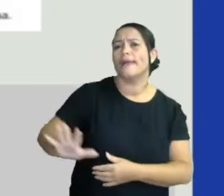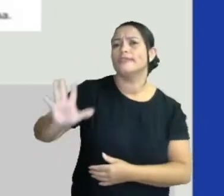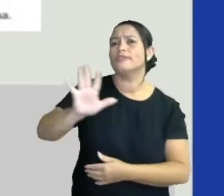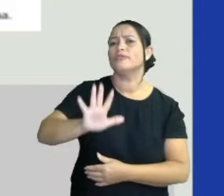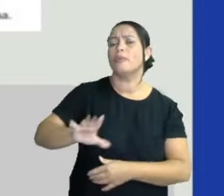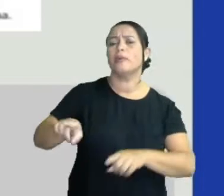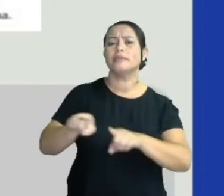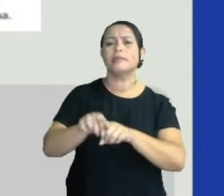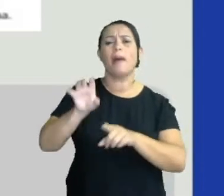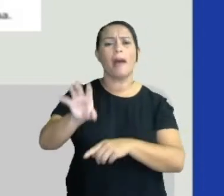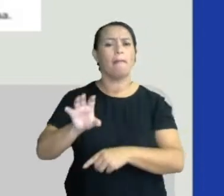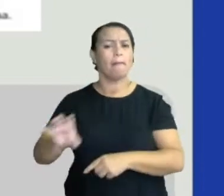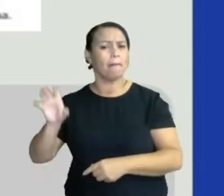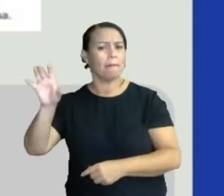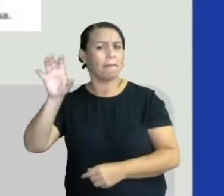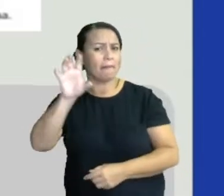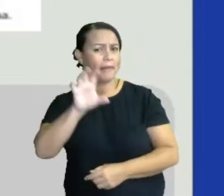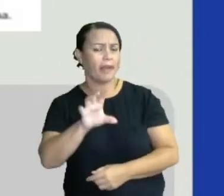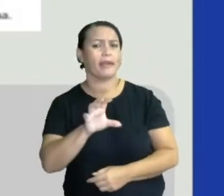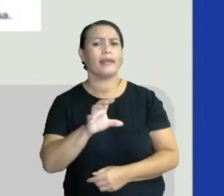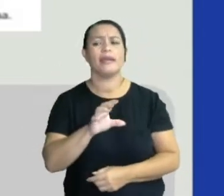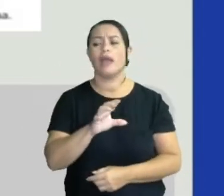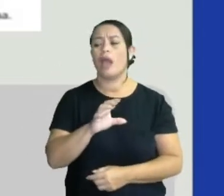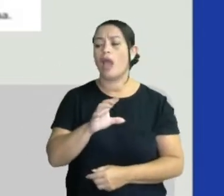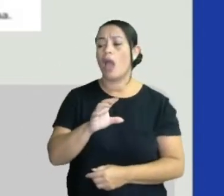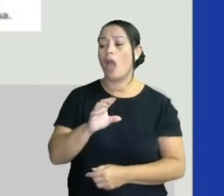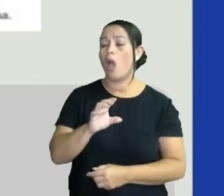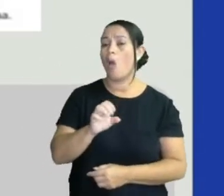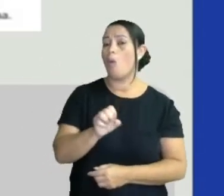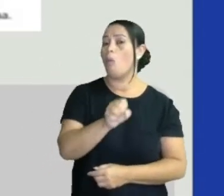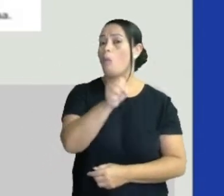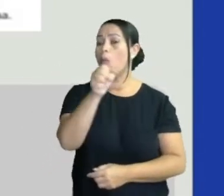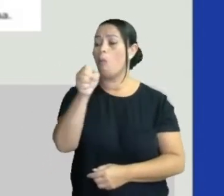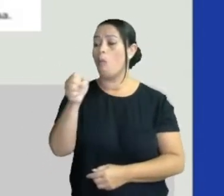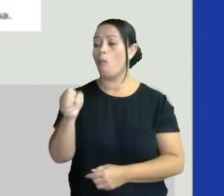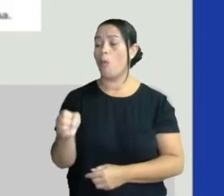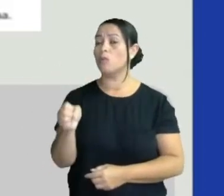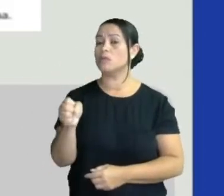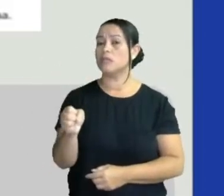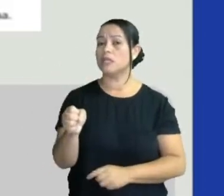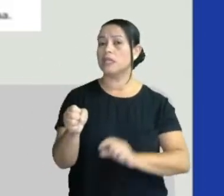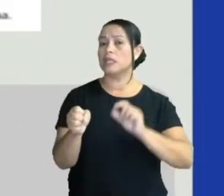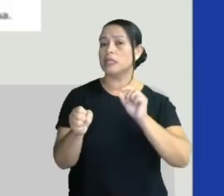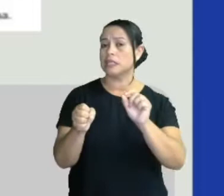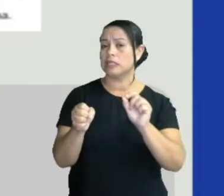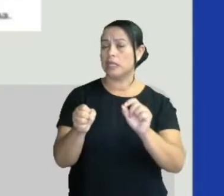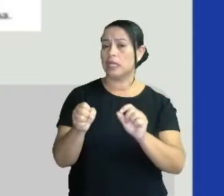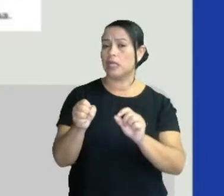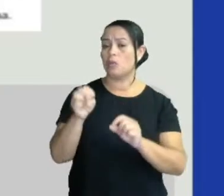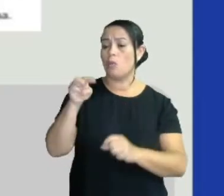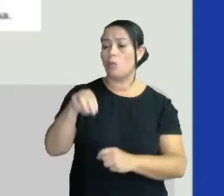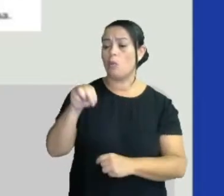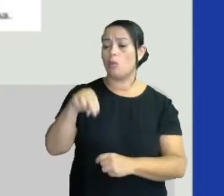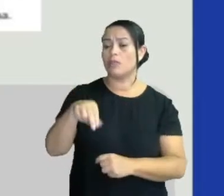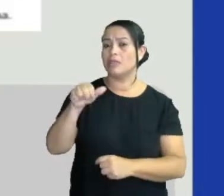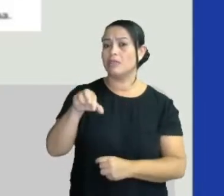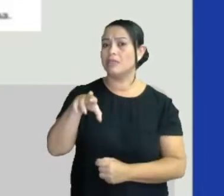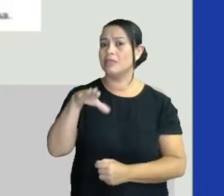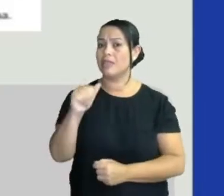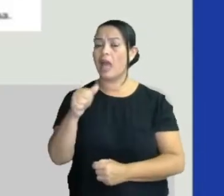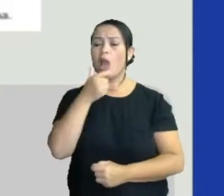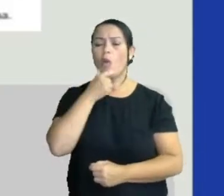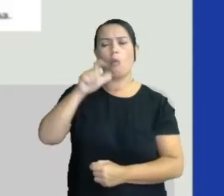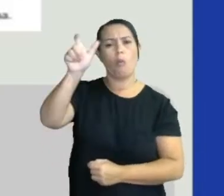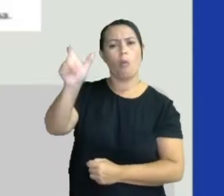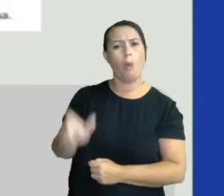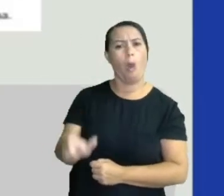no ocidente europeu, o poder do monarca, que na verdade era